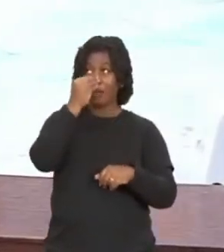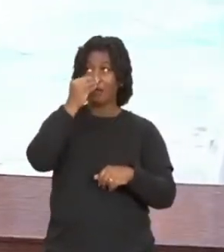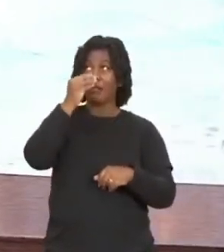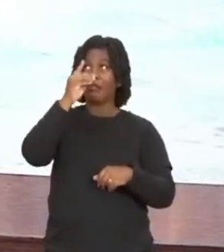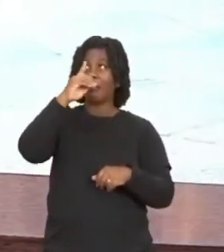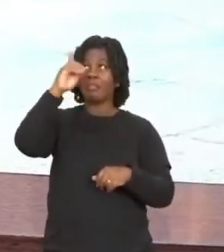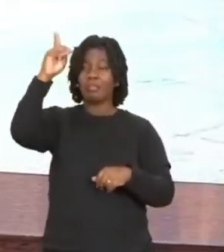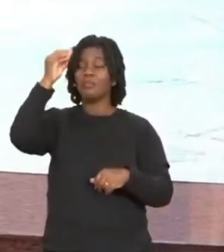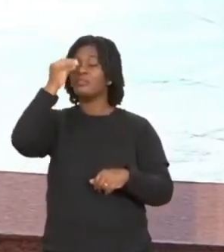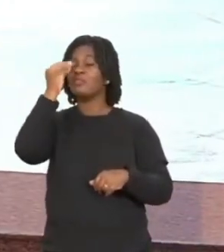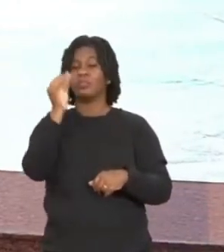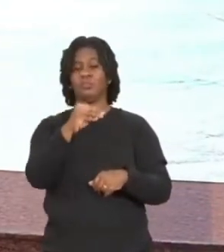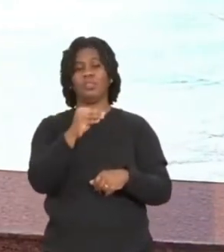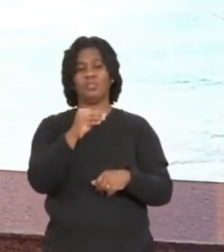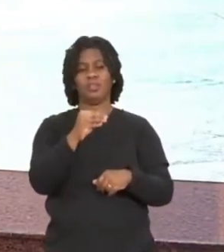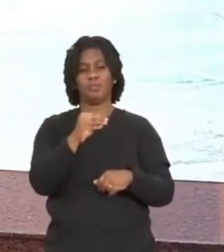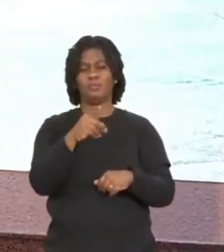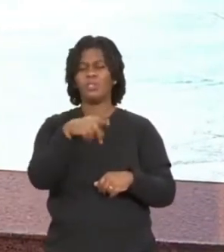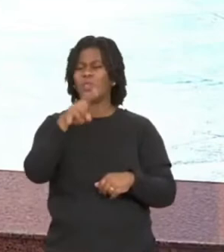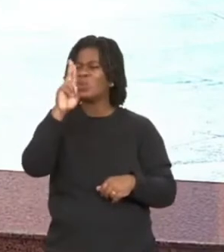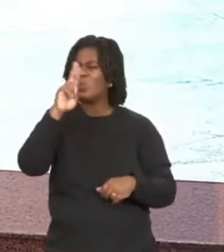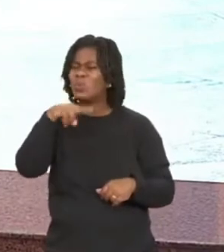Deus. Tenha temor.